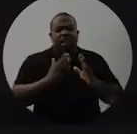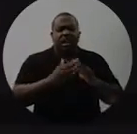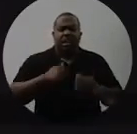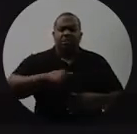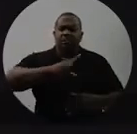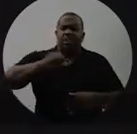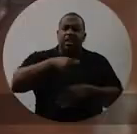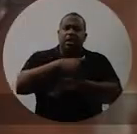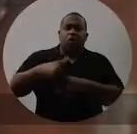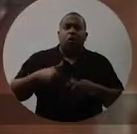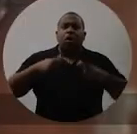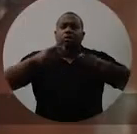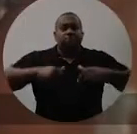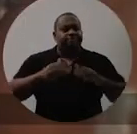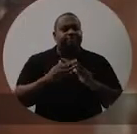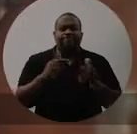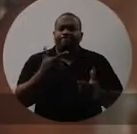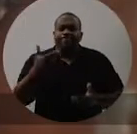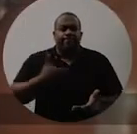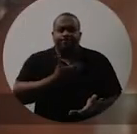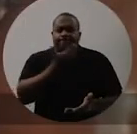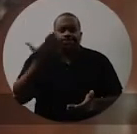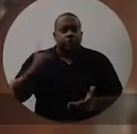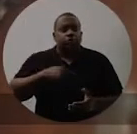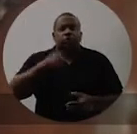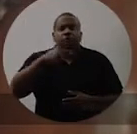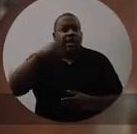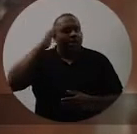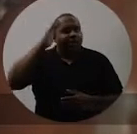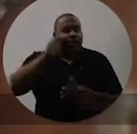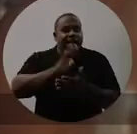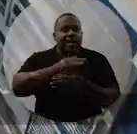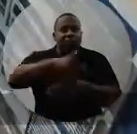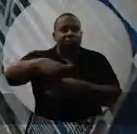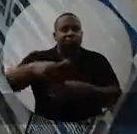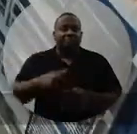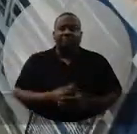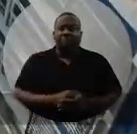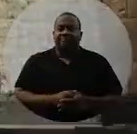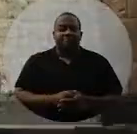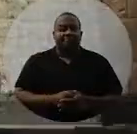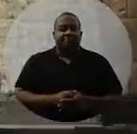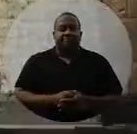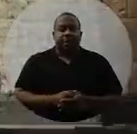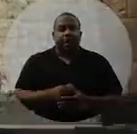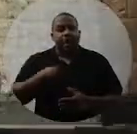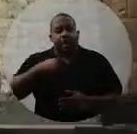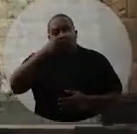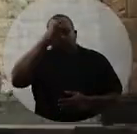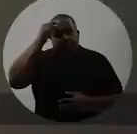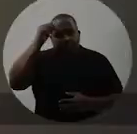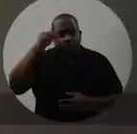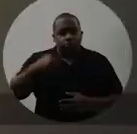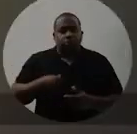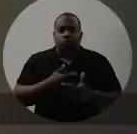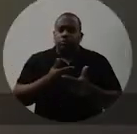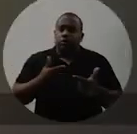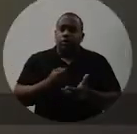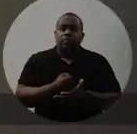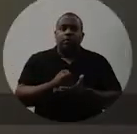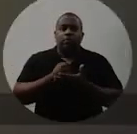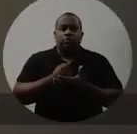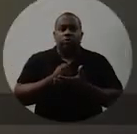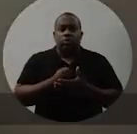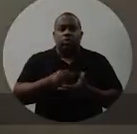rua. Você sabe pra onde ir, sem um lar pra ficar. Tu nem tem como sonhar na rua. A prefeitura disponibiliza